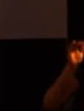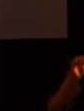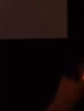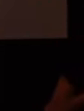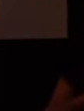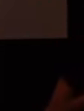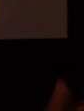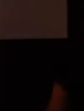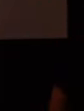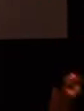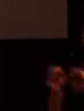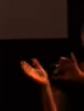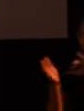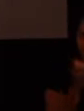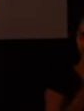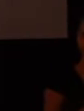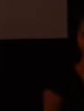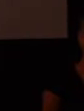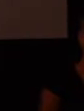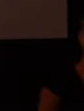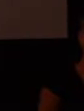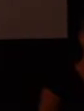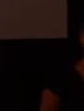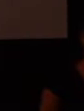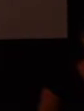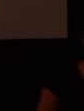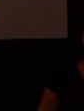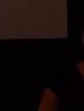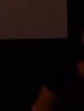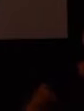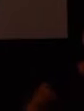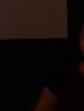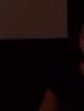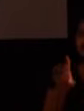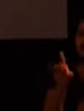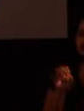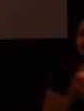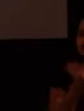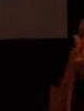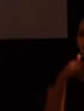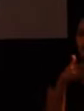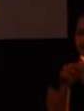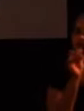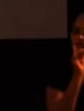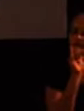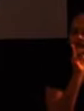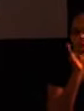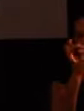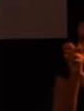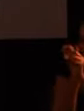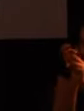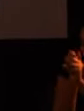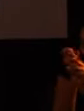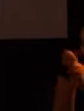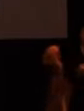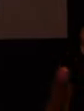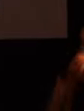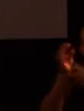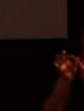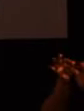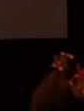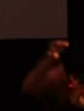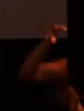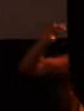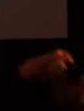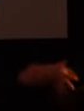fato. Pode passar, por favor. É só uma ilustração para vocês entenderem que tem que ser feito um cálculo do comprimento de sombra, deve